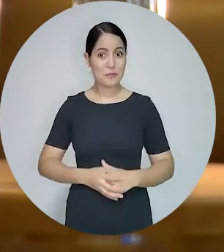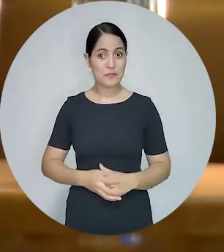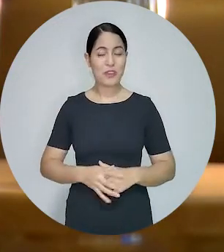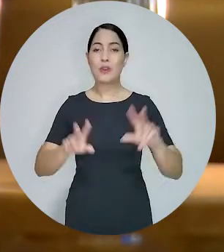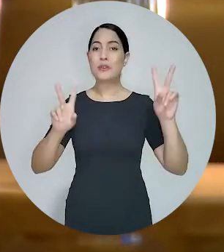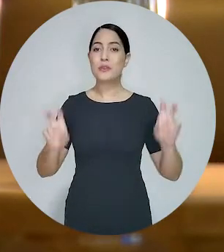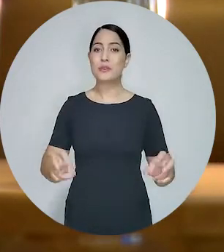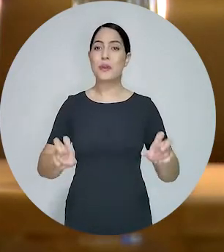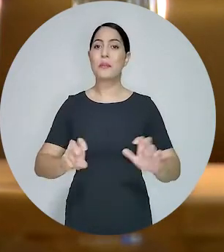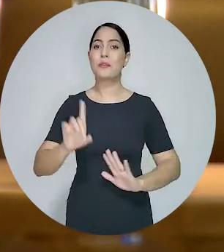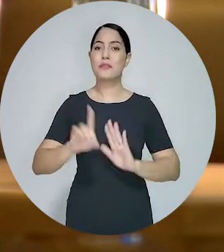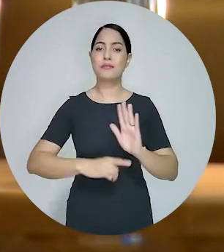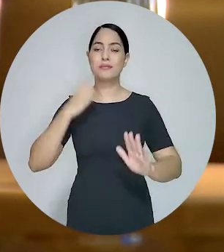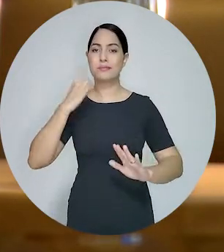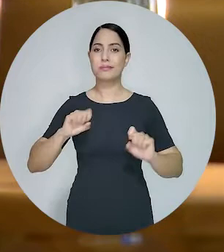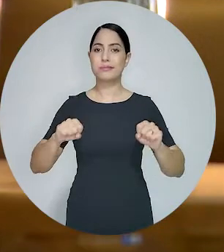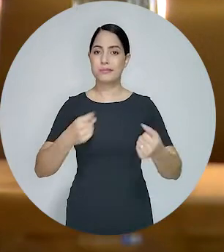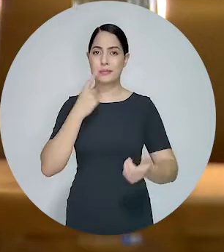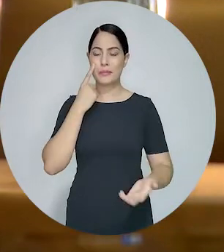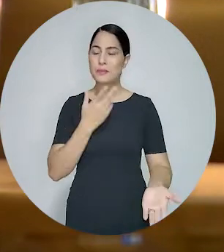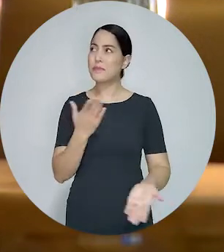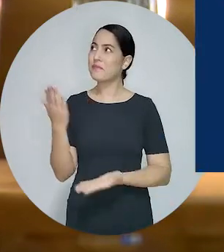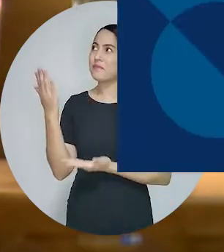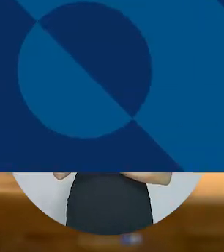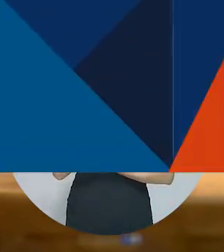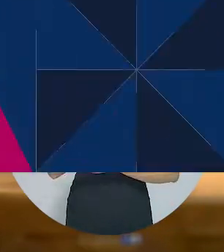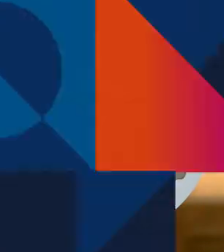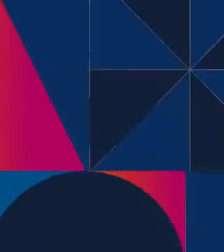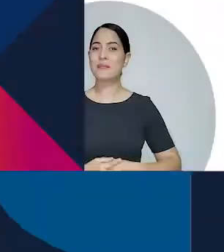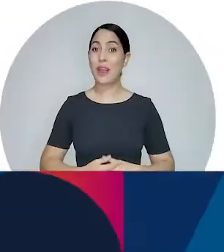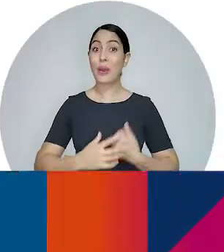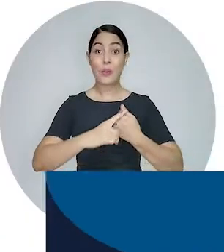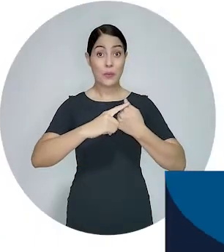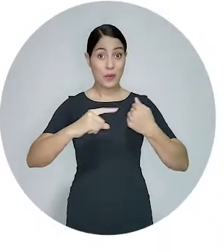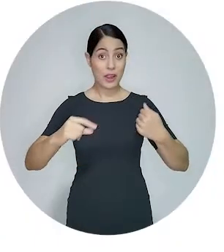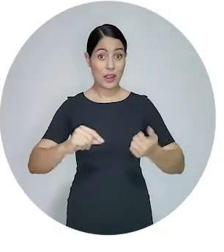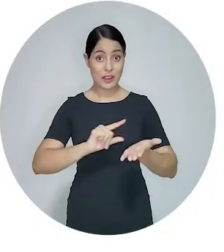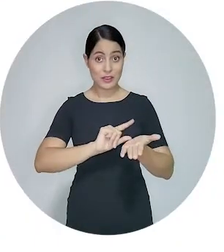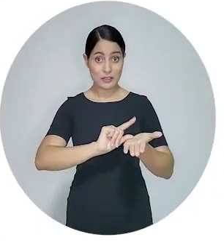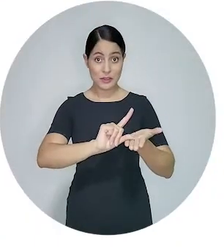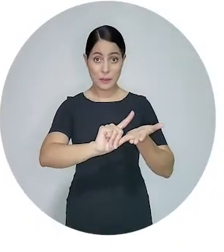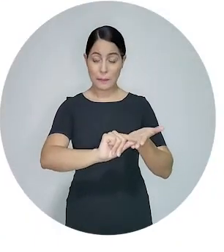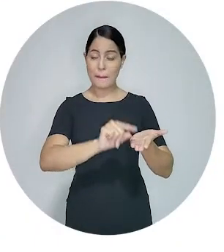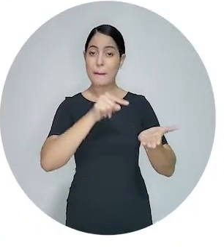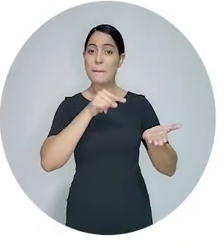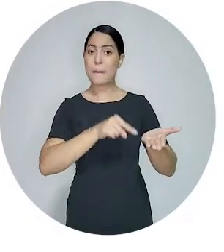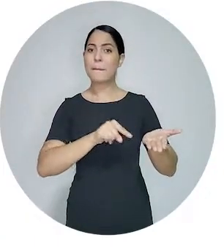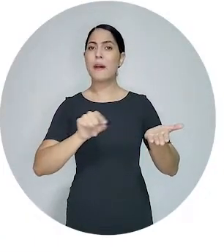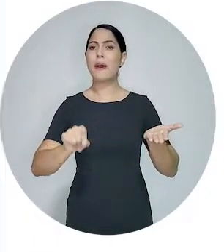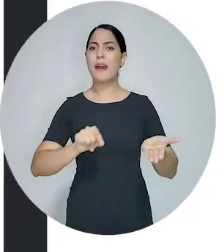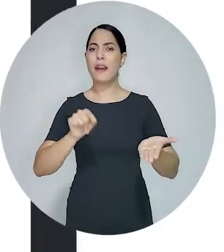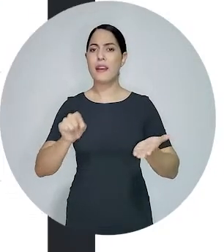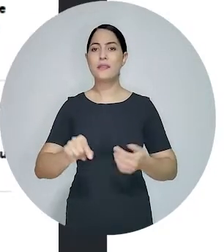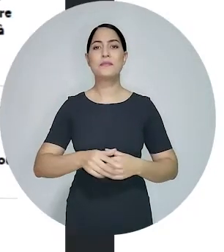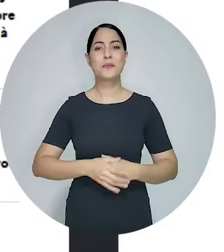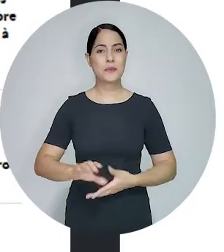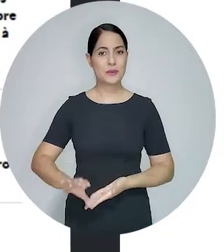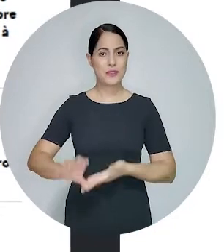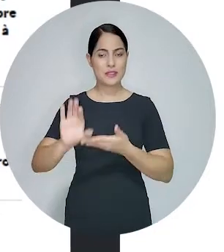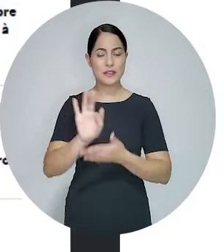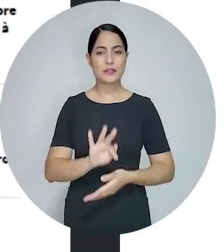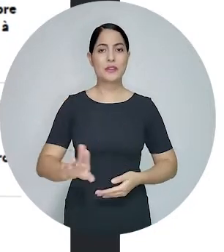das prerrogativas e defesa dos honorários. Acompanhe. O artigo desta vez é do Procurador Nacional de Defesa